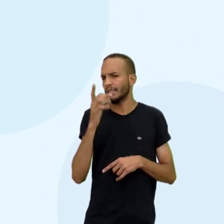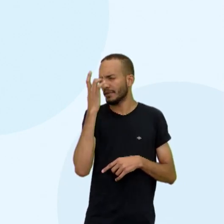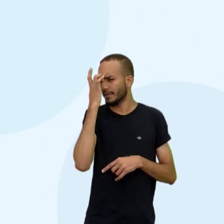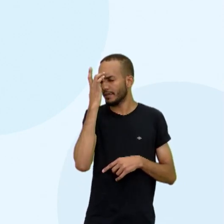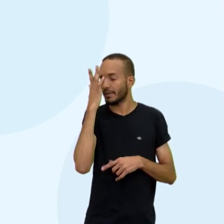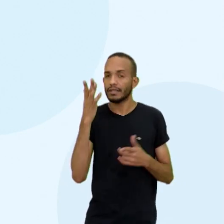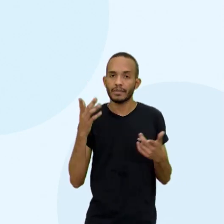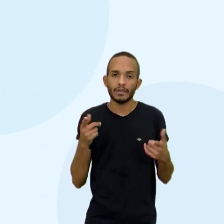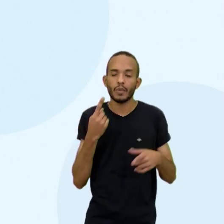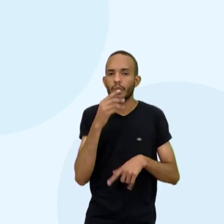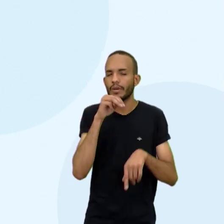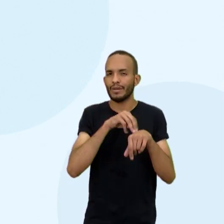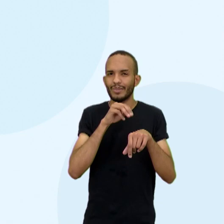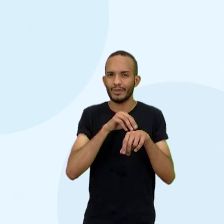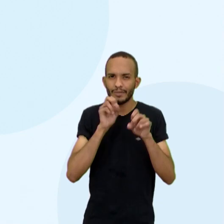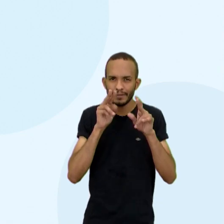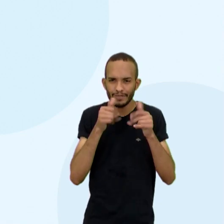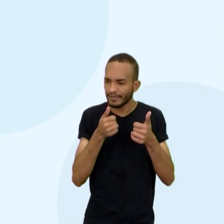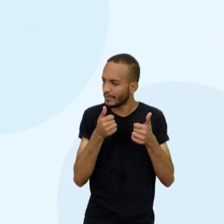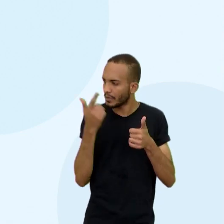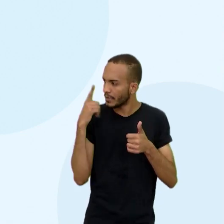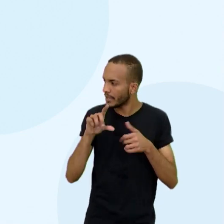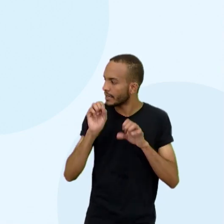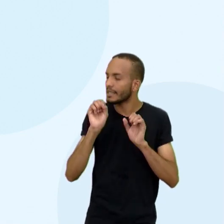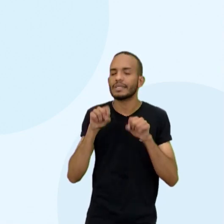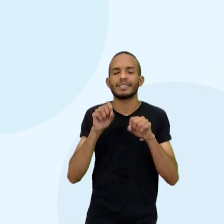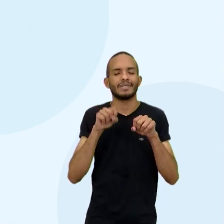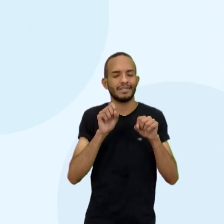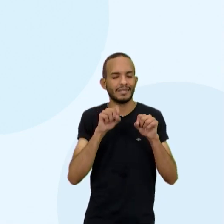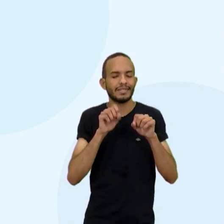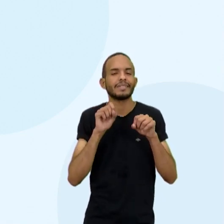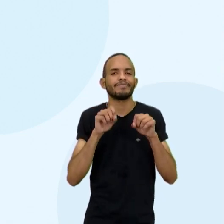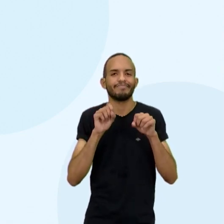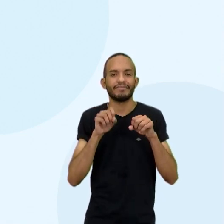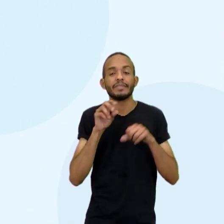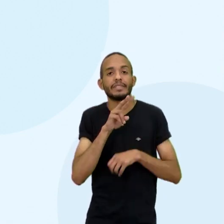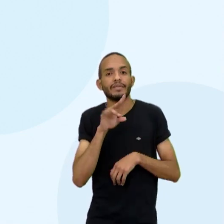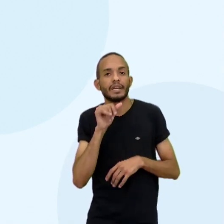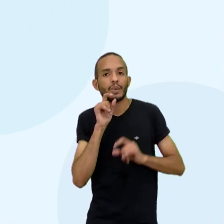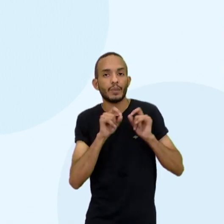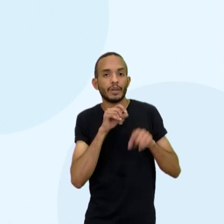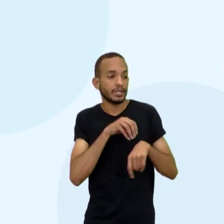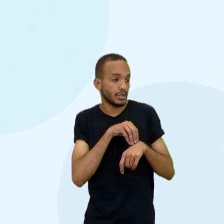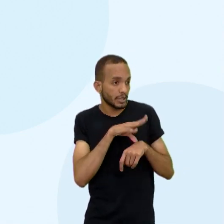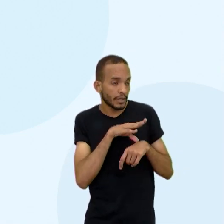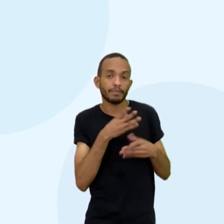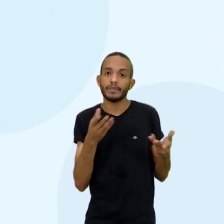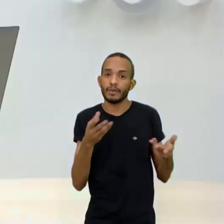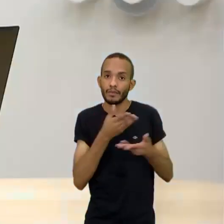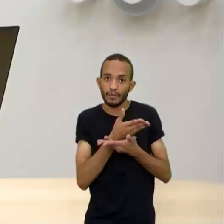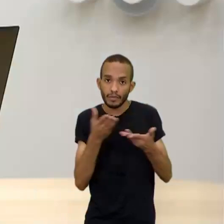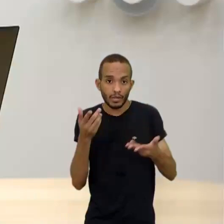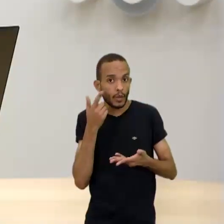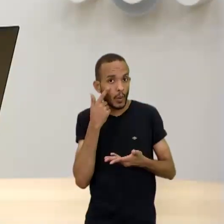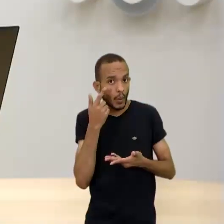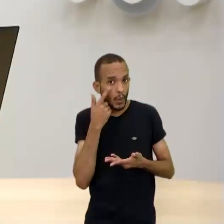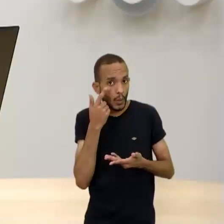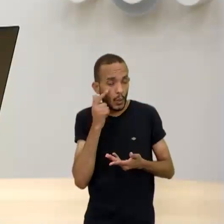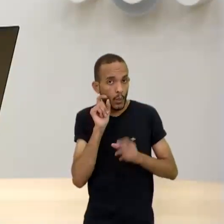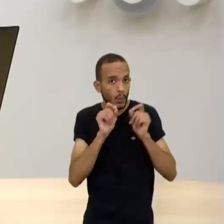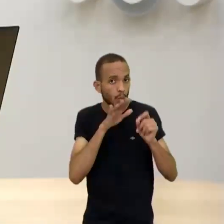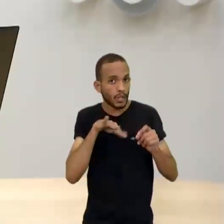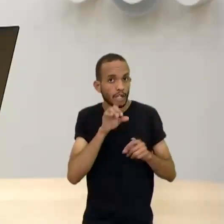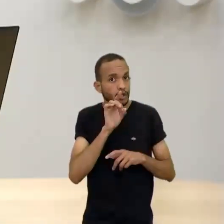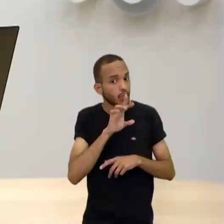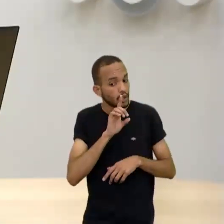fácil. 1 minuto, será que dá, Inês? Dá. Esse tá Ele assim. vai... A dica, pessoal. Dica. Olha ali só do